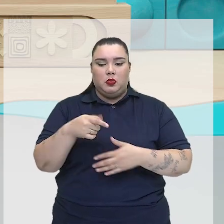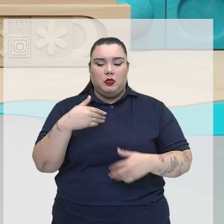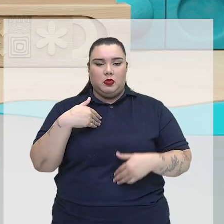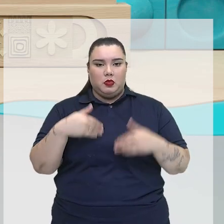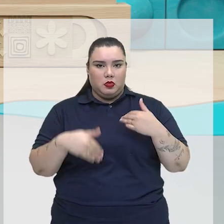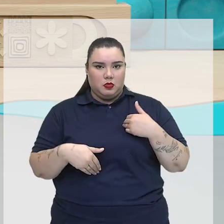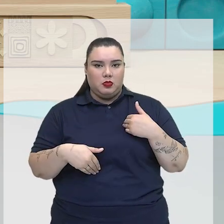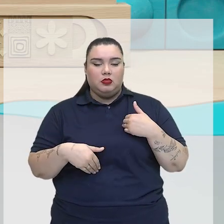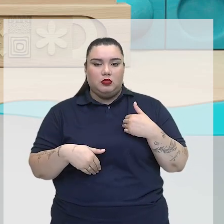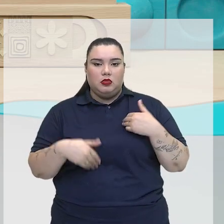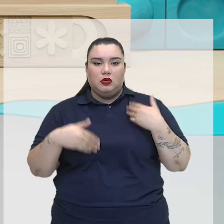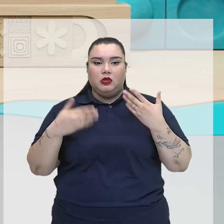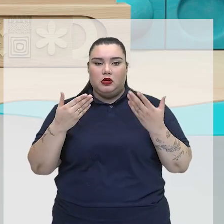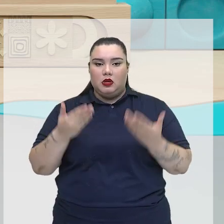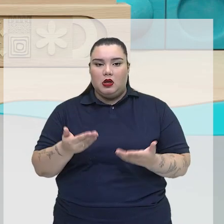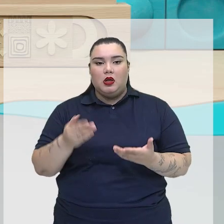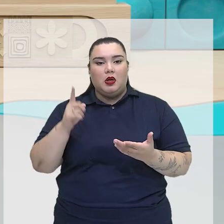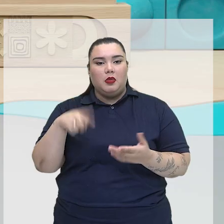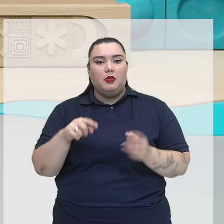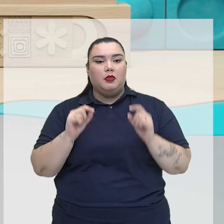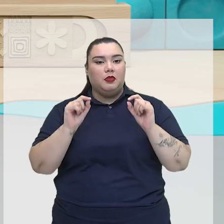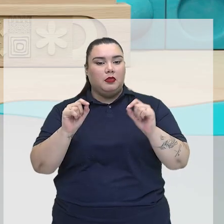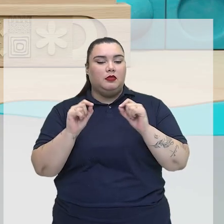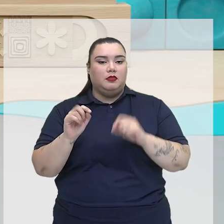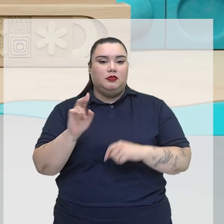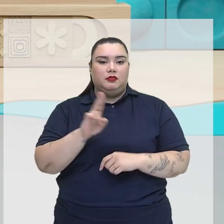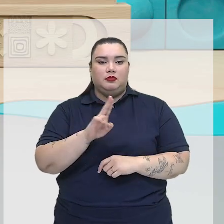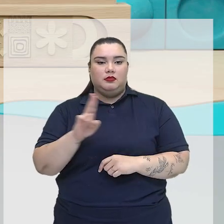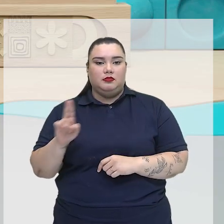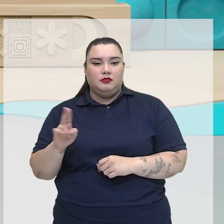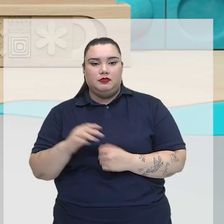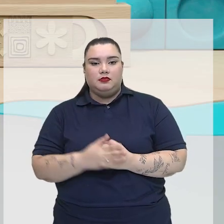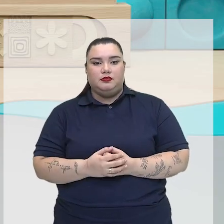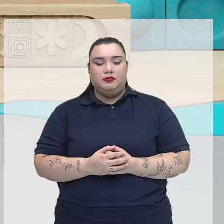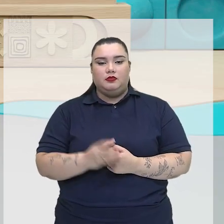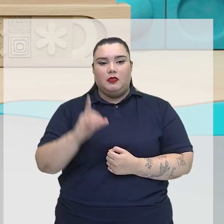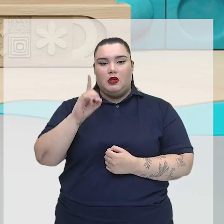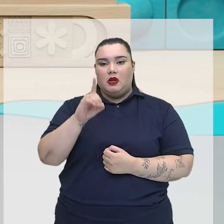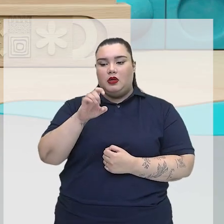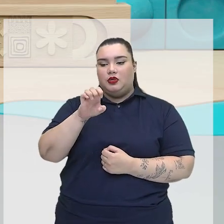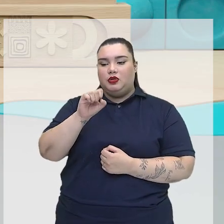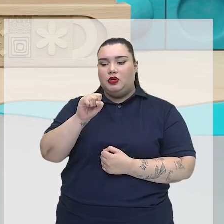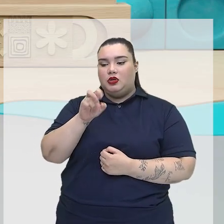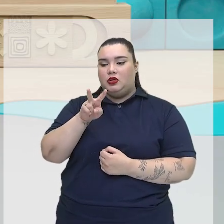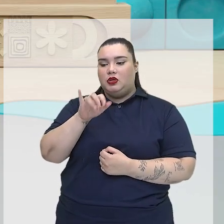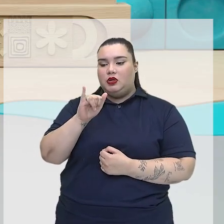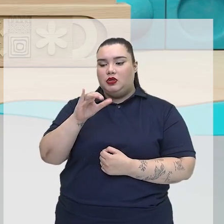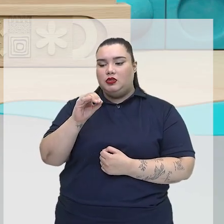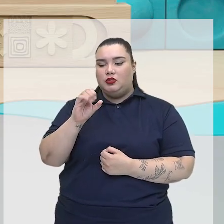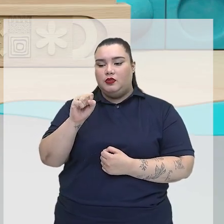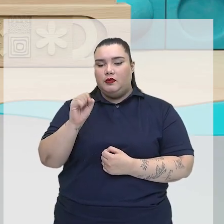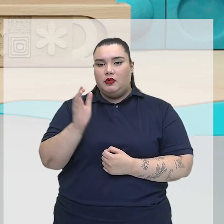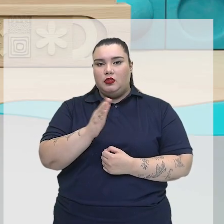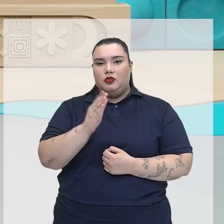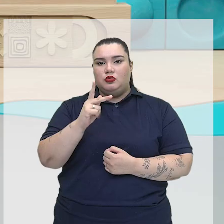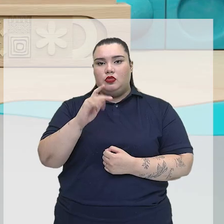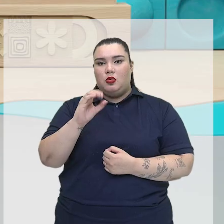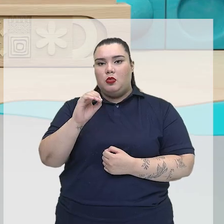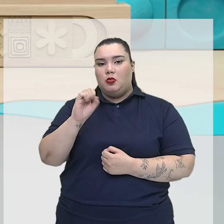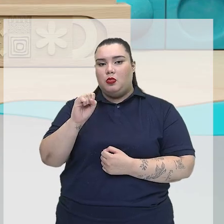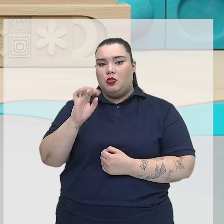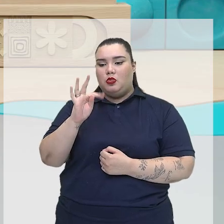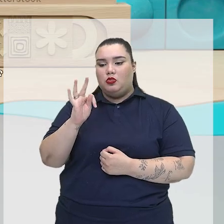estrutura. E um dos danos é justamente chamado de desvios posturais. Lembra que a